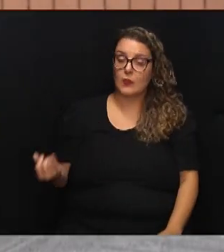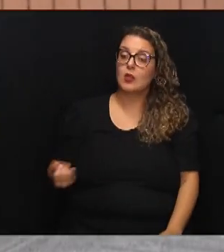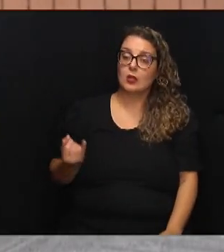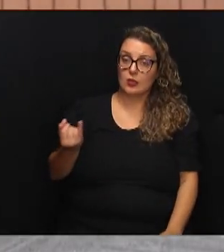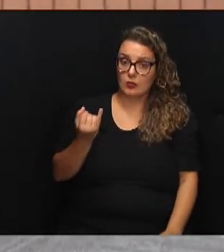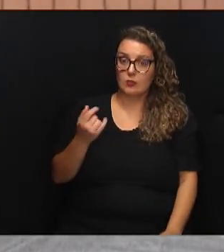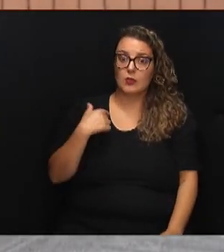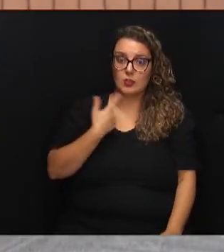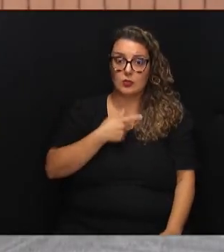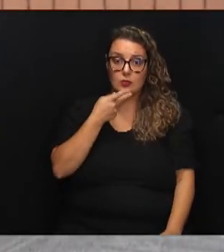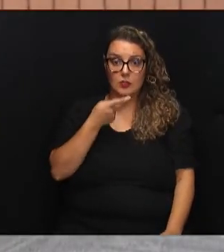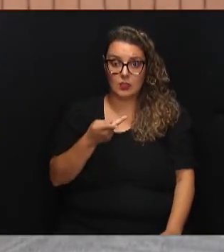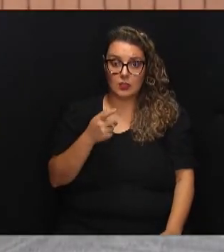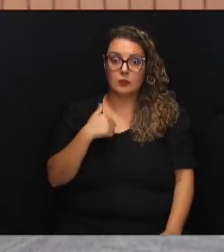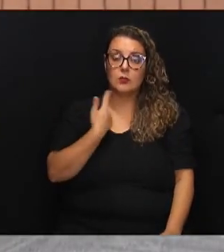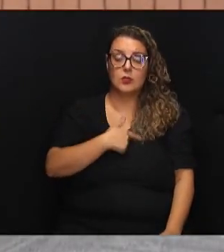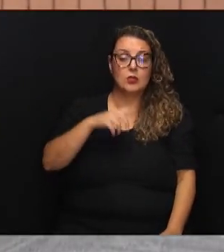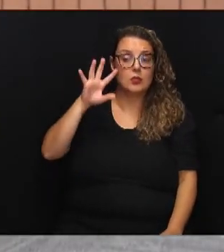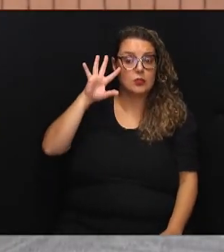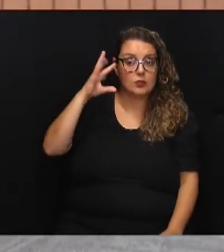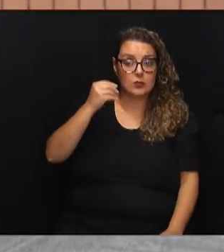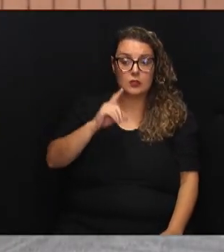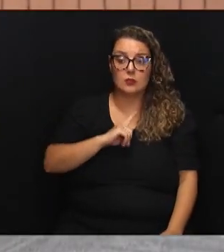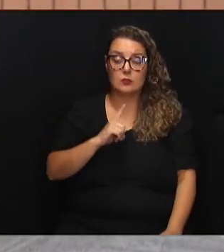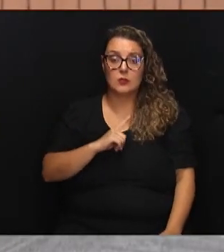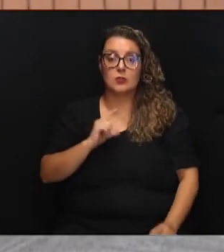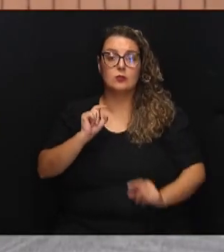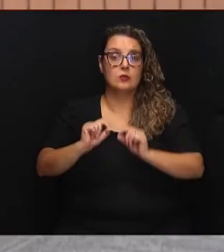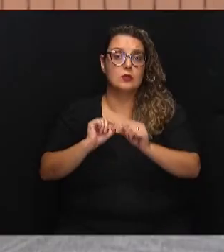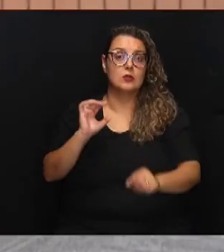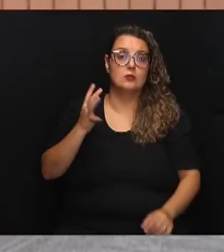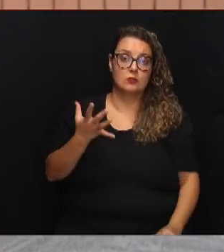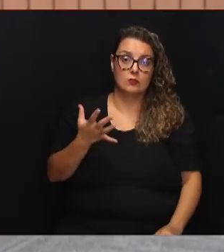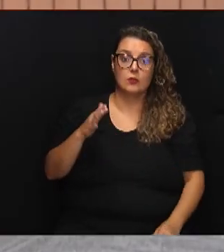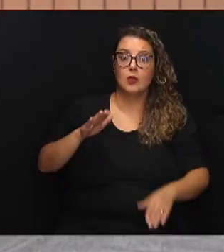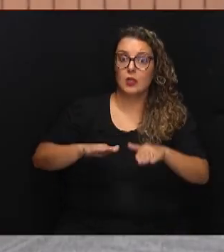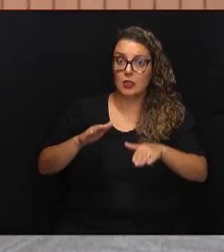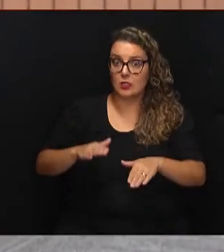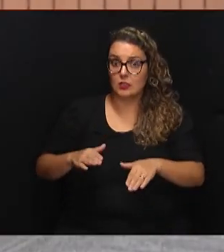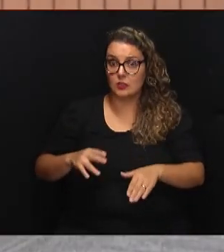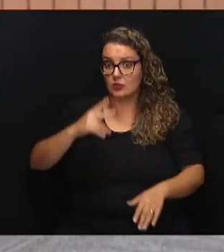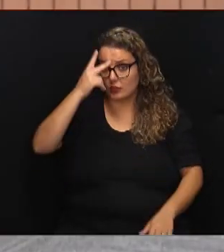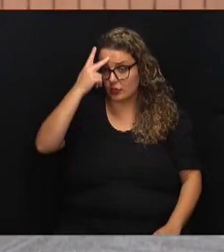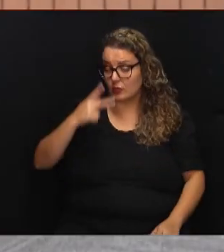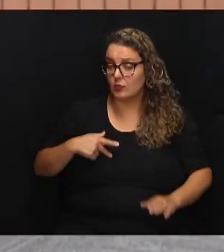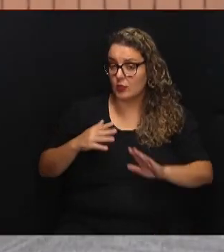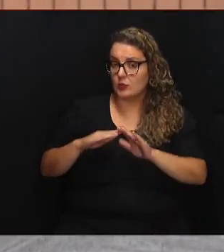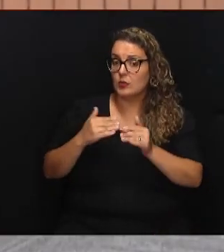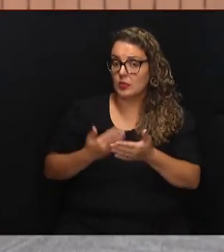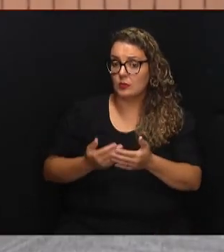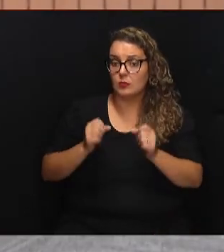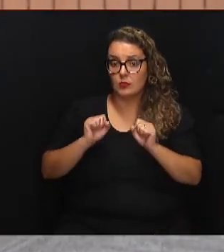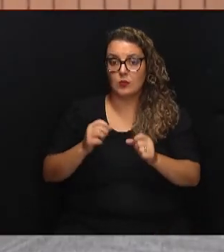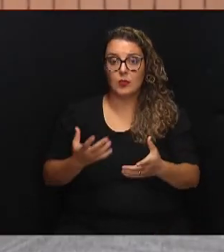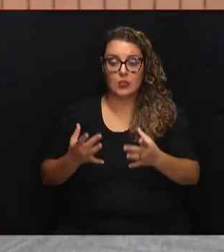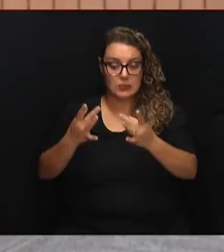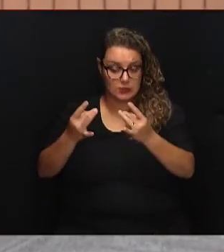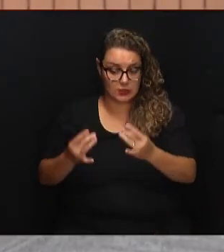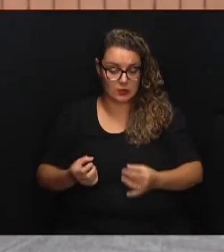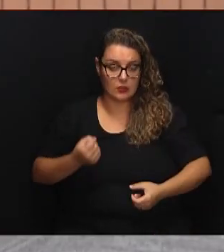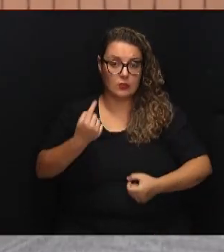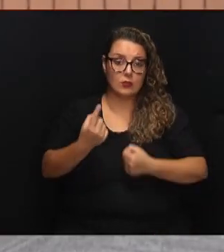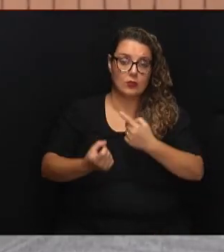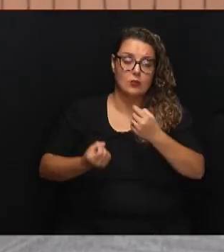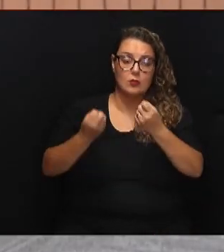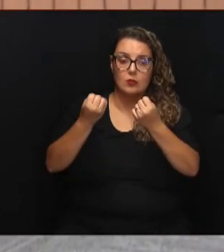a gente ressaltar, para a gente ter conhecimento do que está acontecendo e às vezes até já no próprio requerimento possa vir com alguma